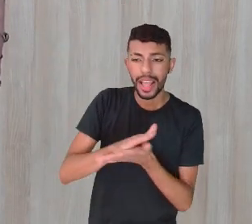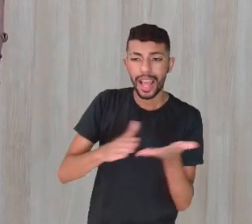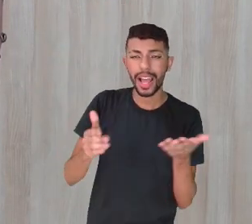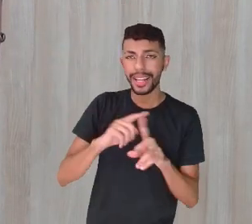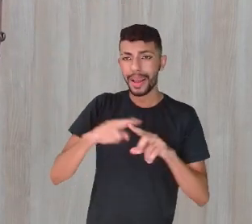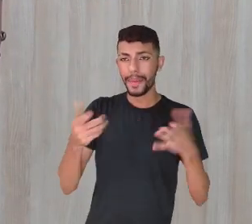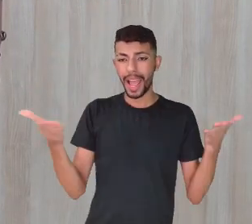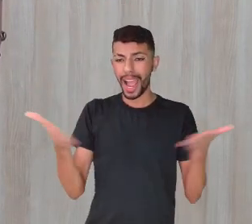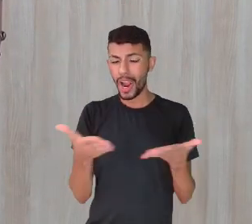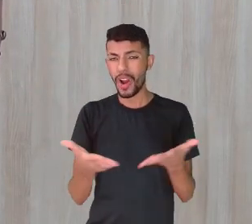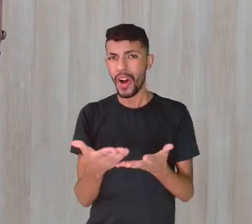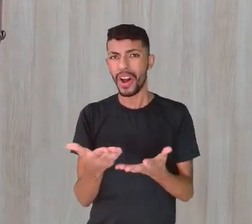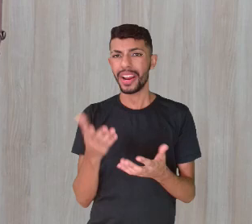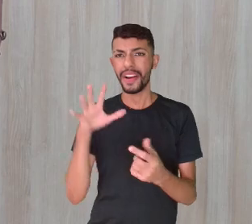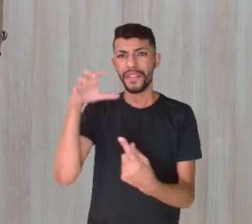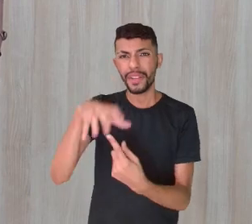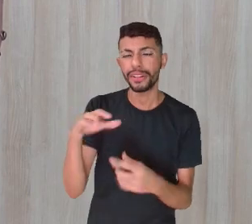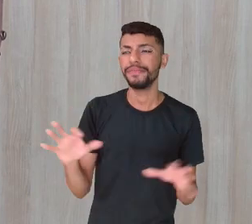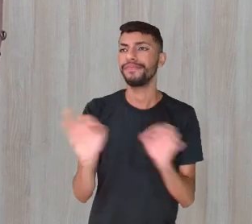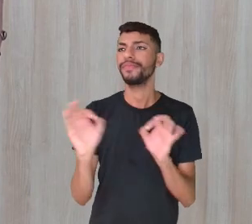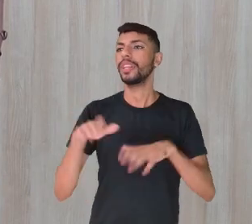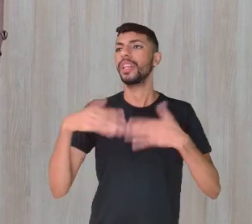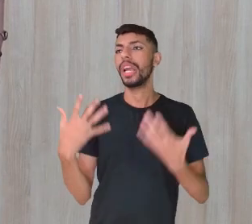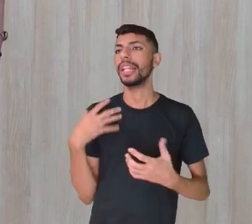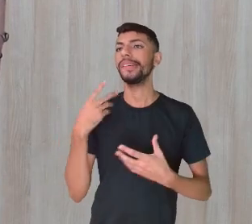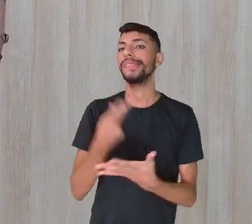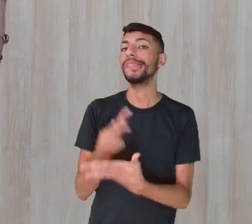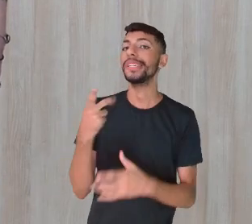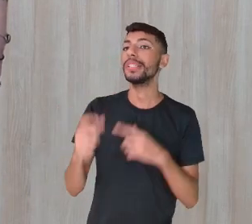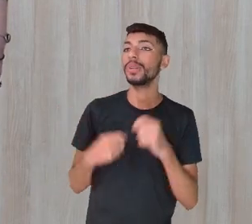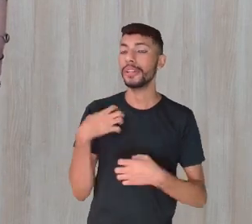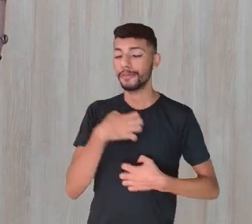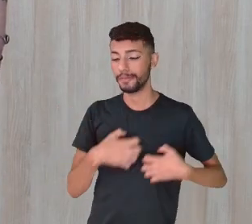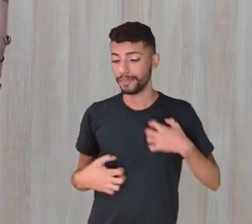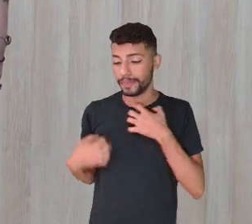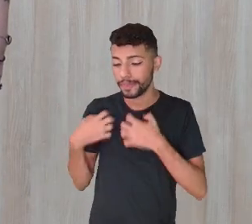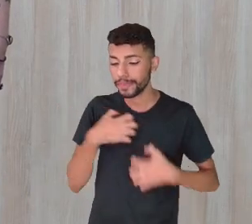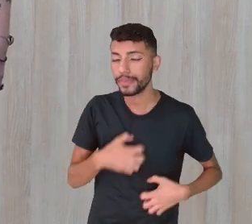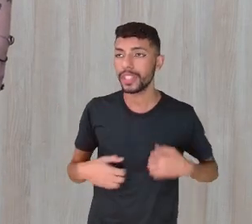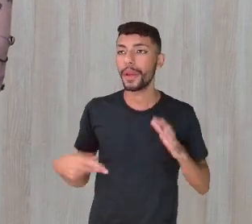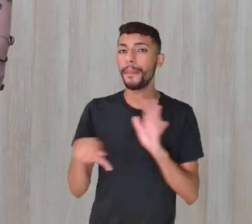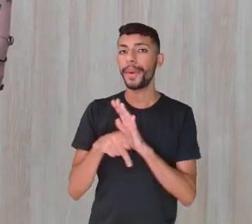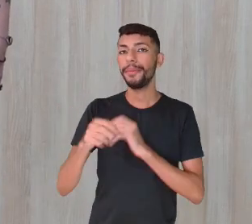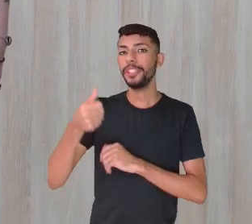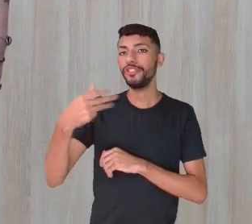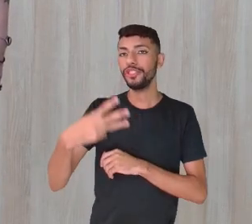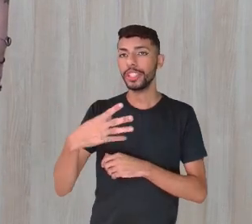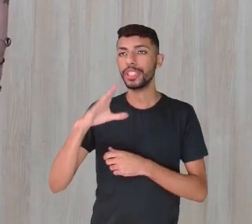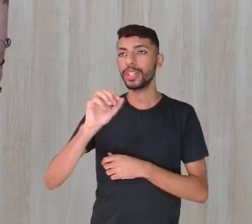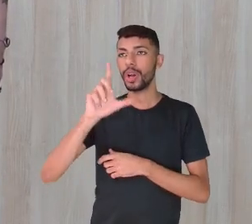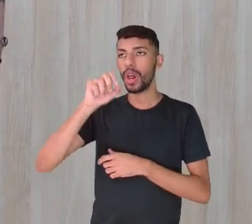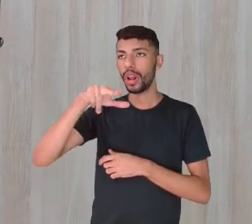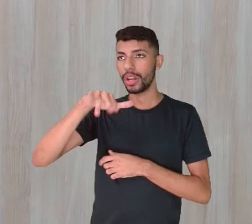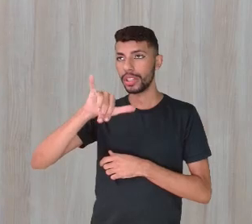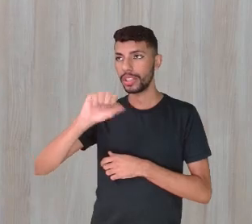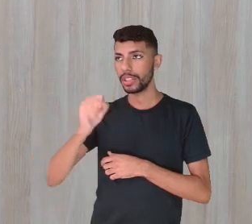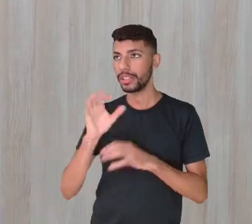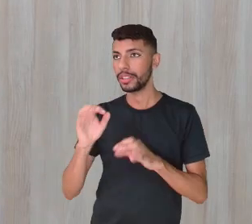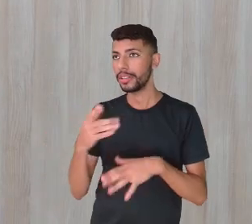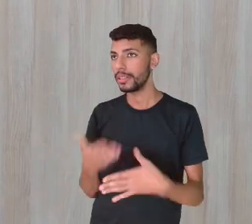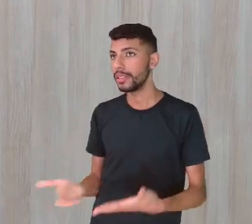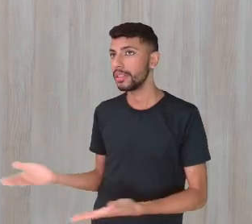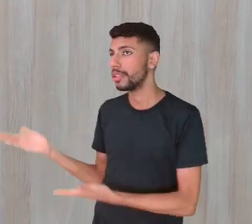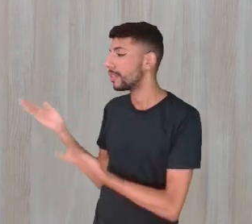intervir agora. Então começa a causar insatisfação, certo? Das 13 colônias. E aí,